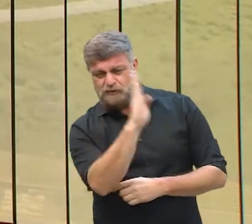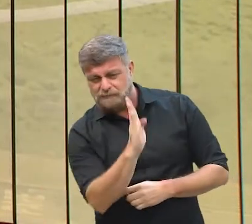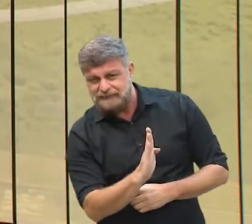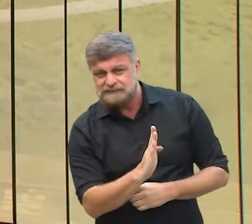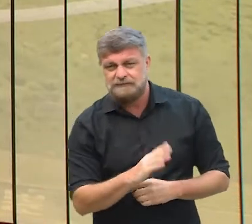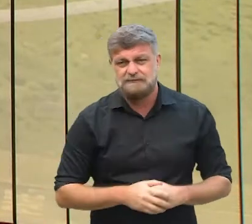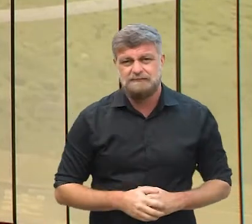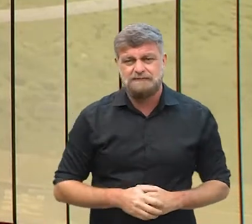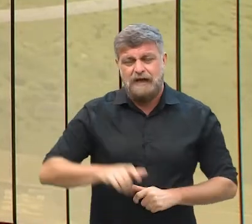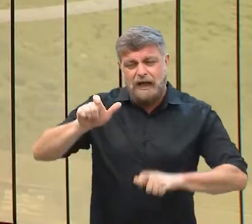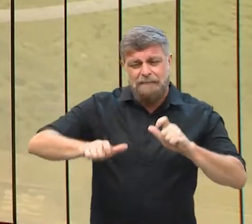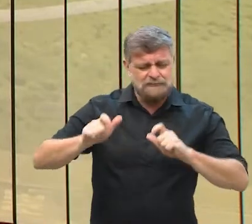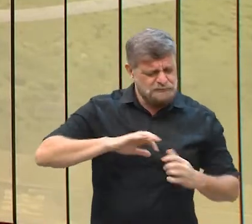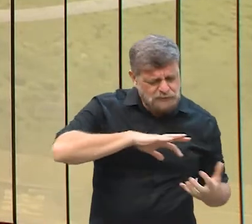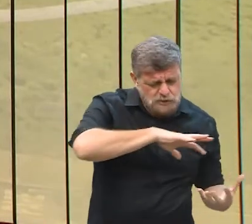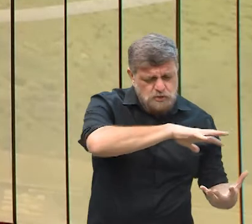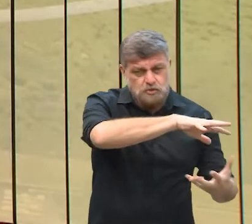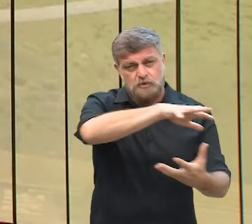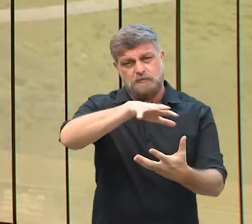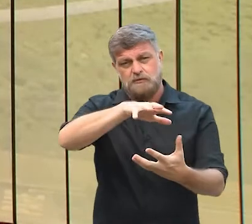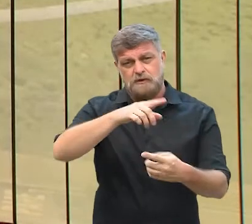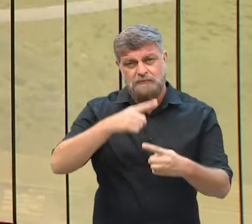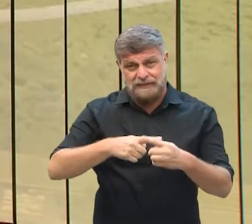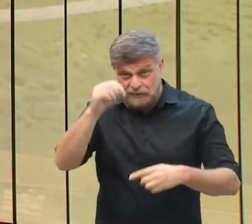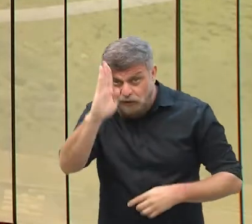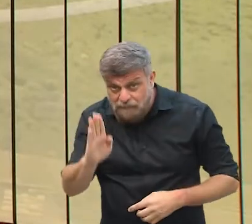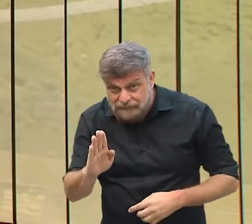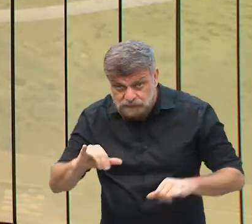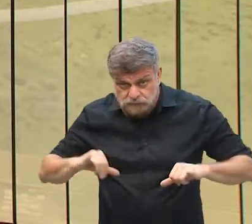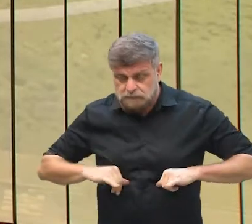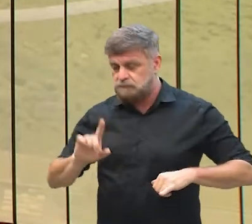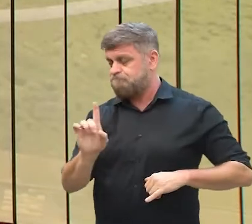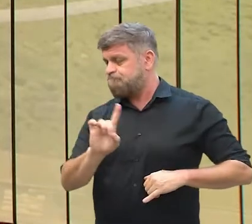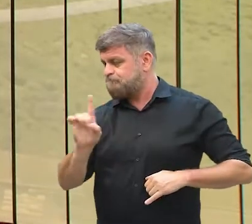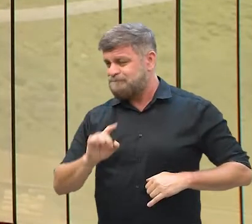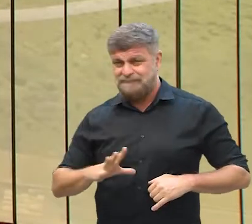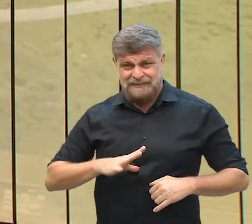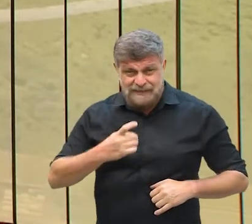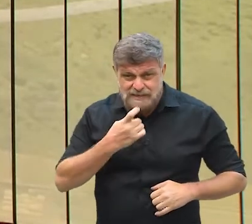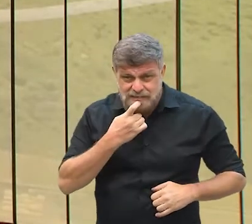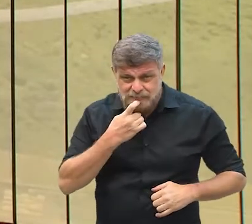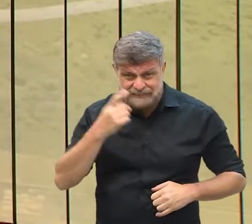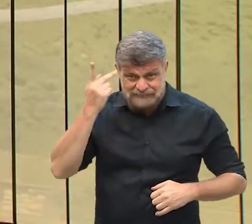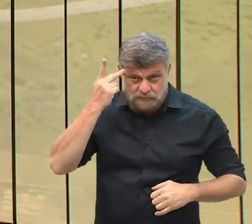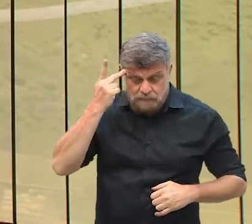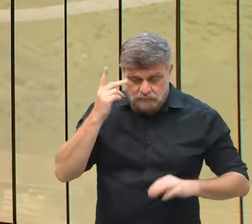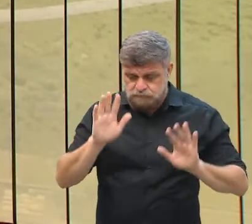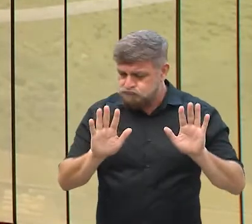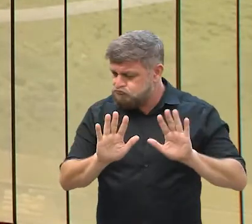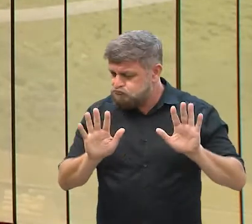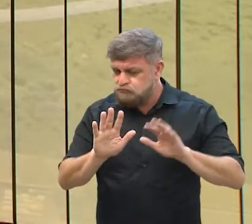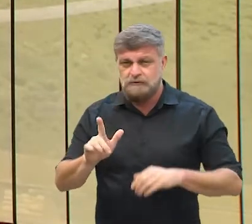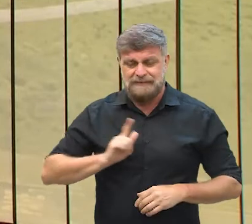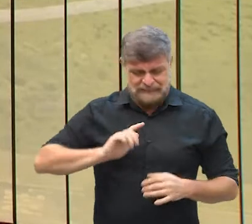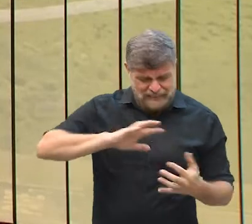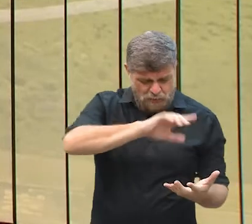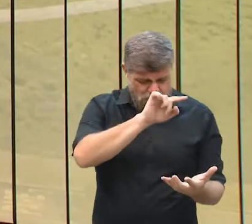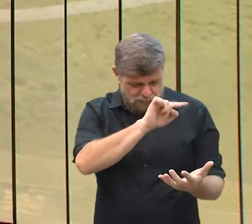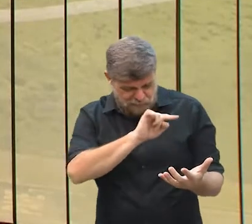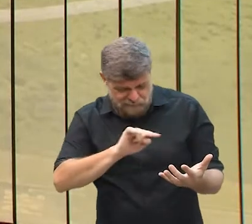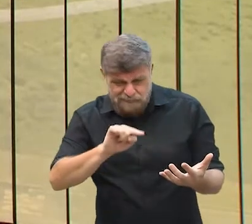que era o seu hobby? Gostava de esporte ou não? Sempre gostei de esporte, sempre joguei futebol. Não fui